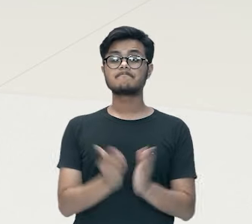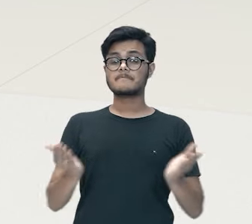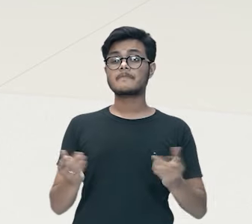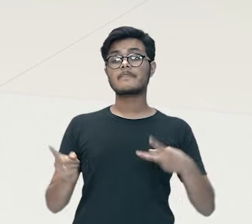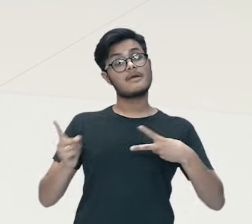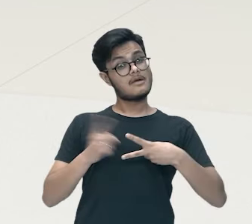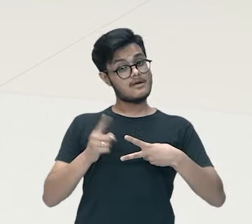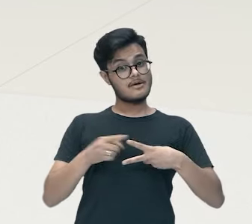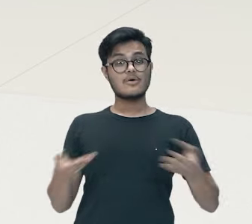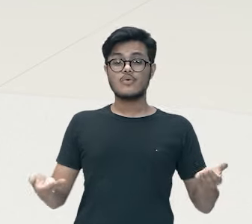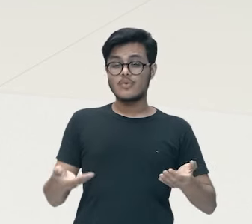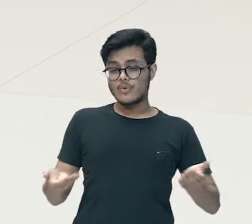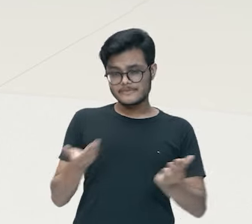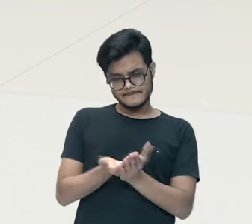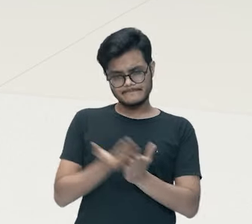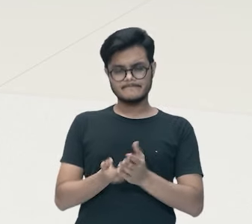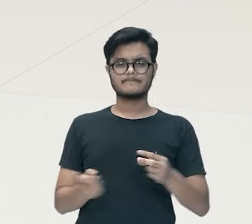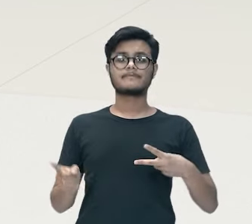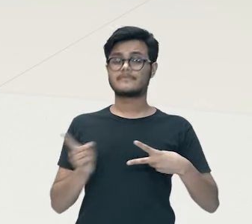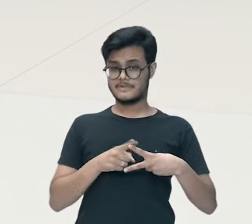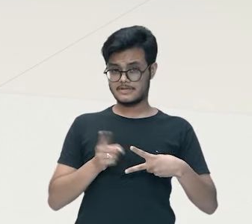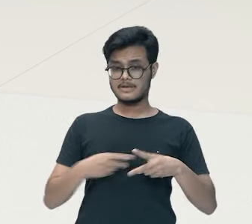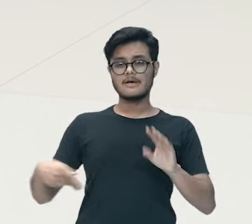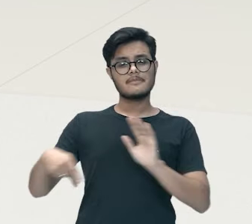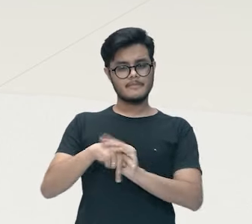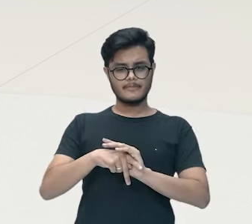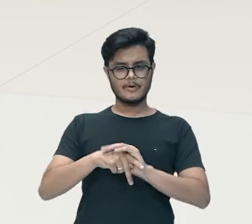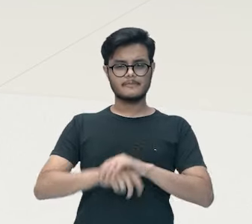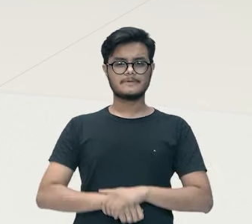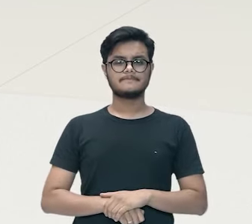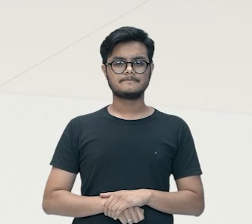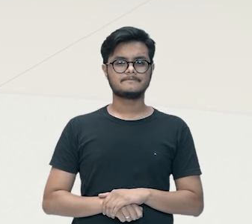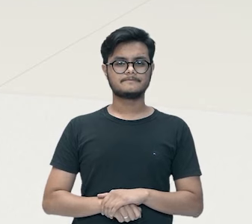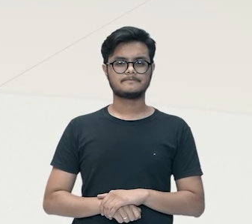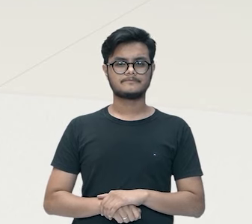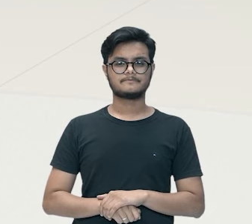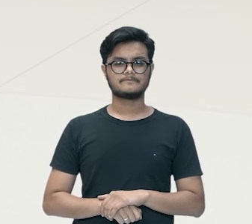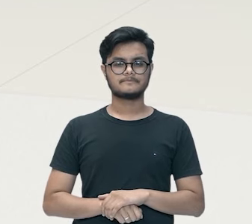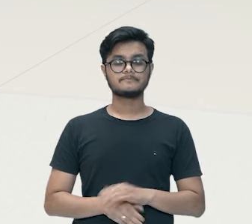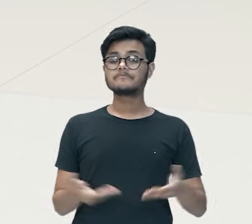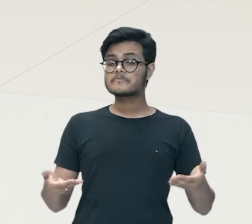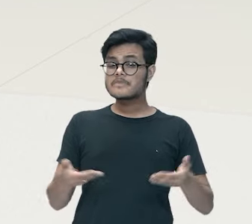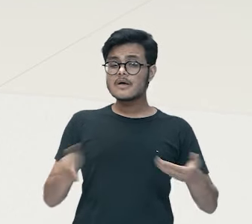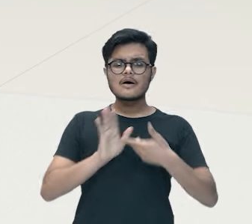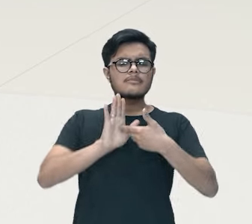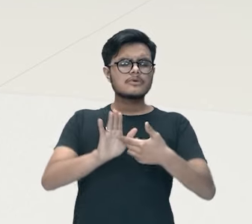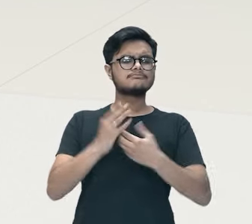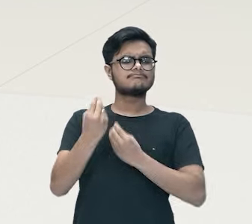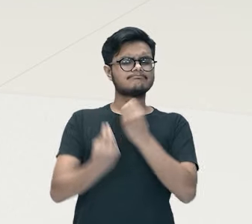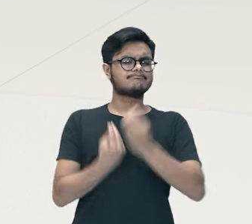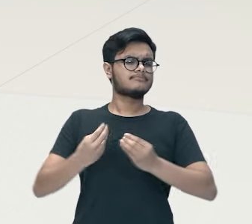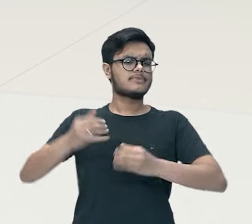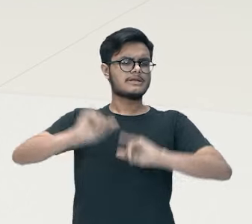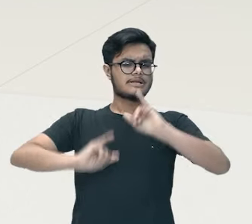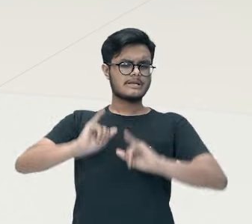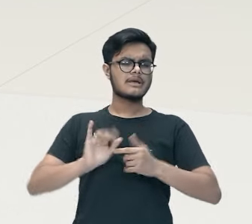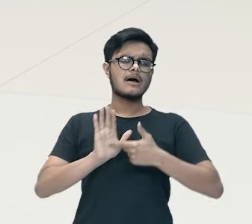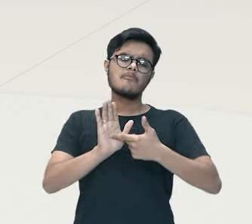só para a gente reforçar, são as funções orgânicas, tá bom? Agora eu trouxe para vocês exemplos, né? Mais uma